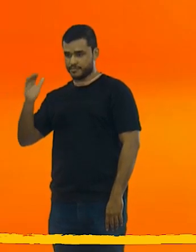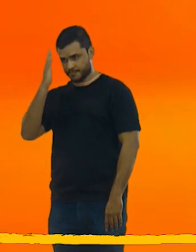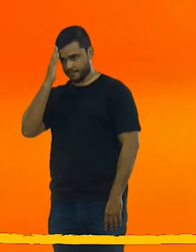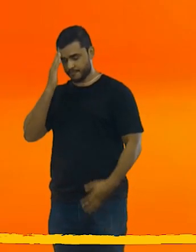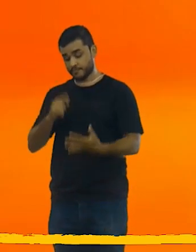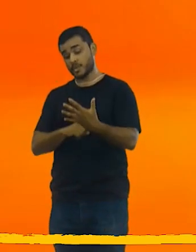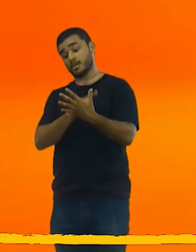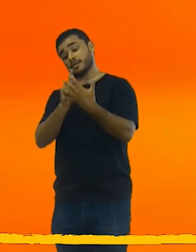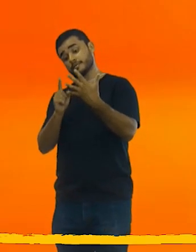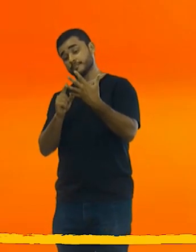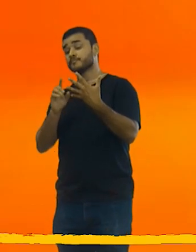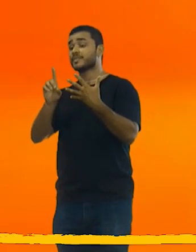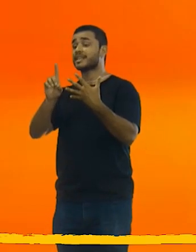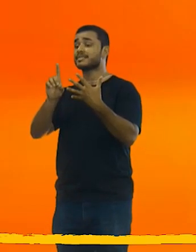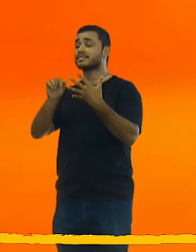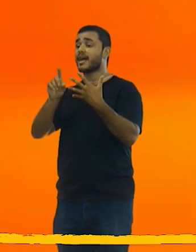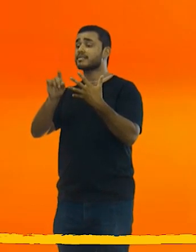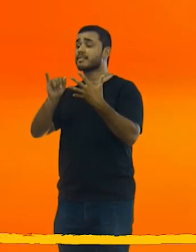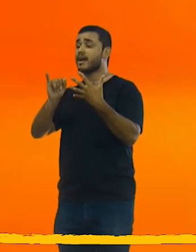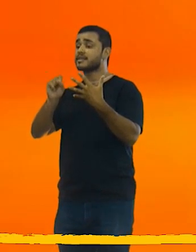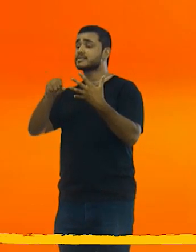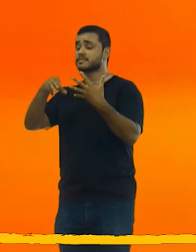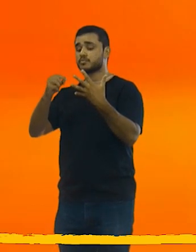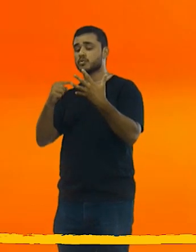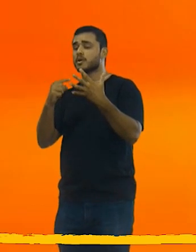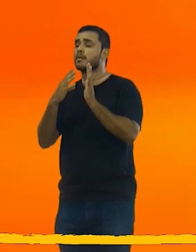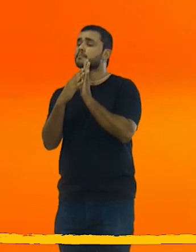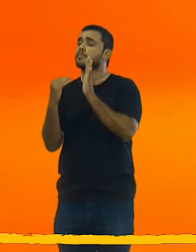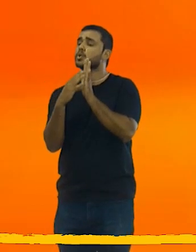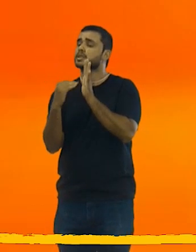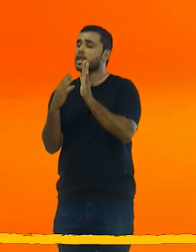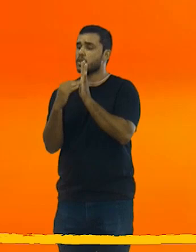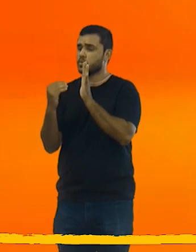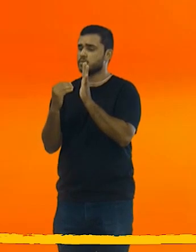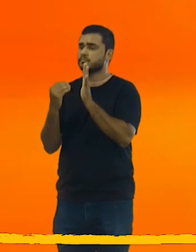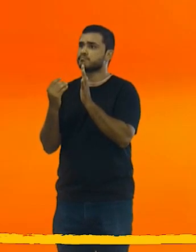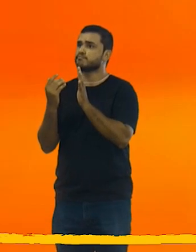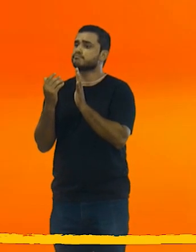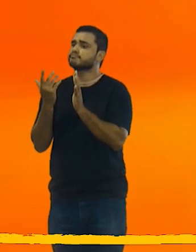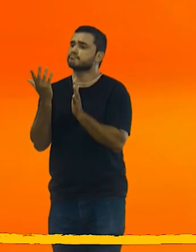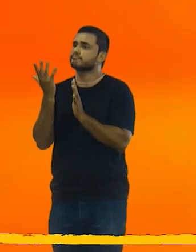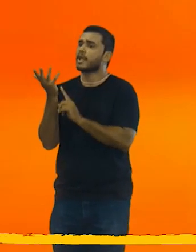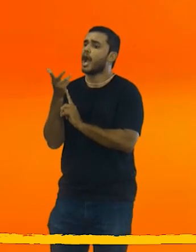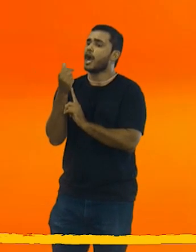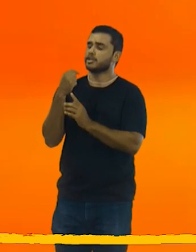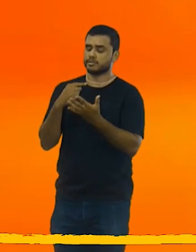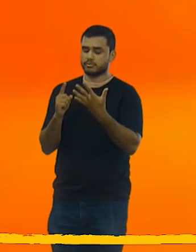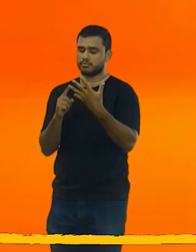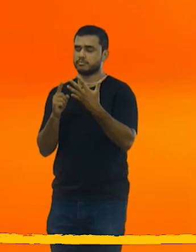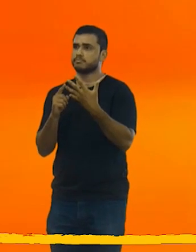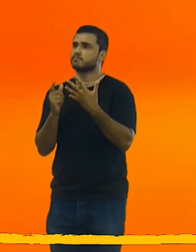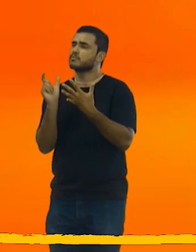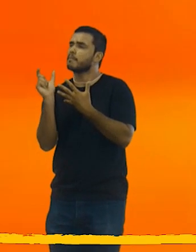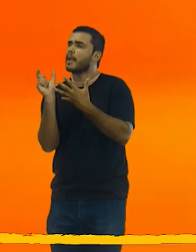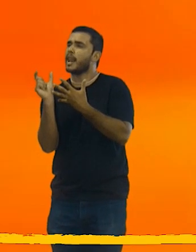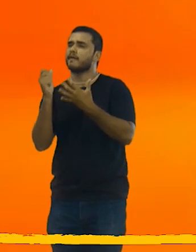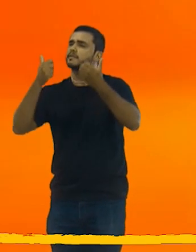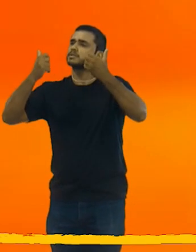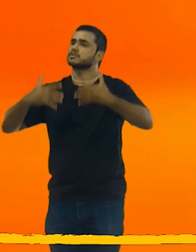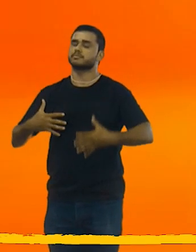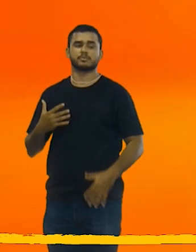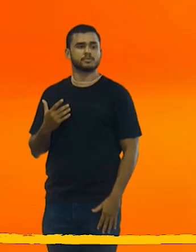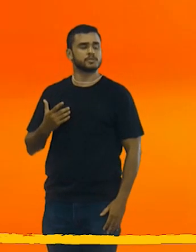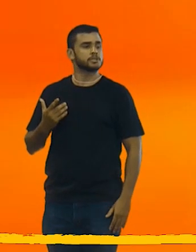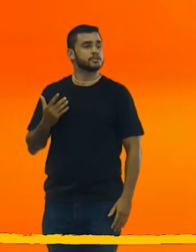dadaísmo. Me dá uma palavra que traduza o dadaísmo de 1916. Uma